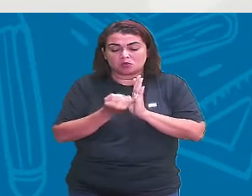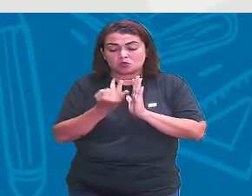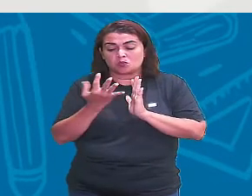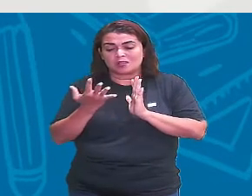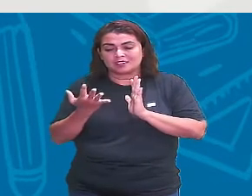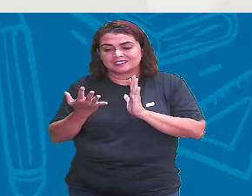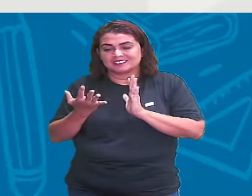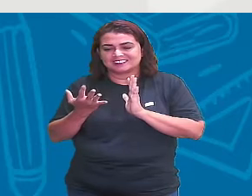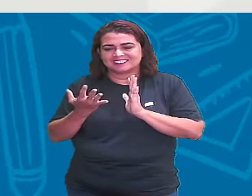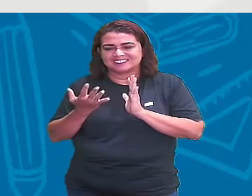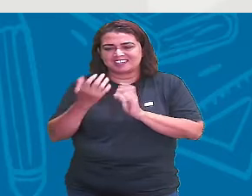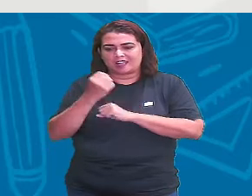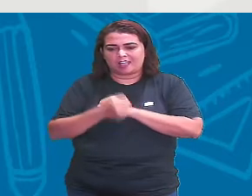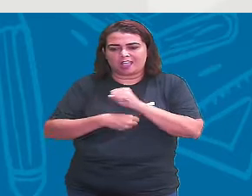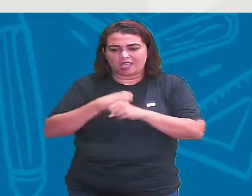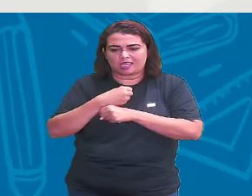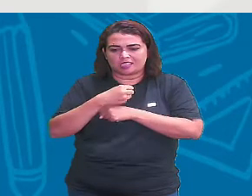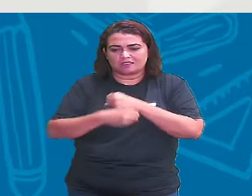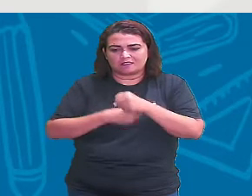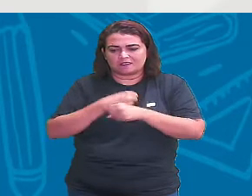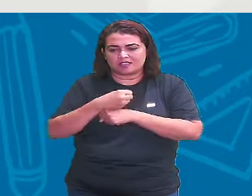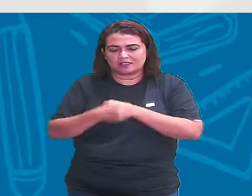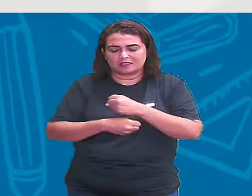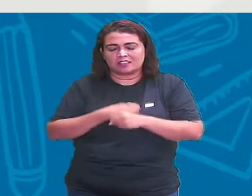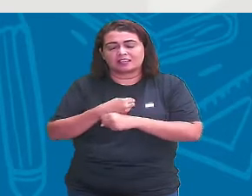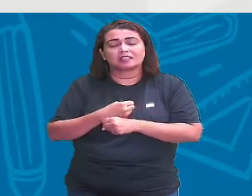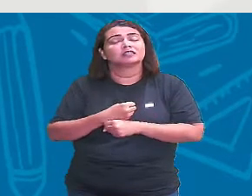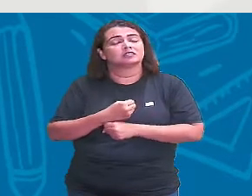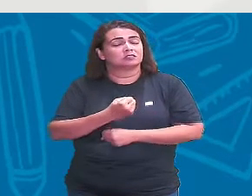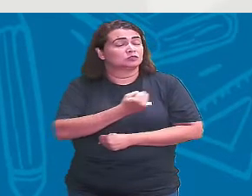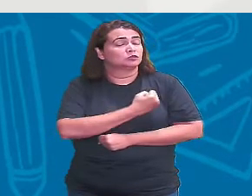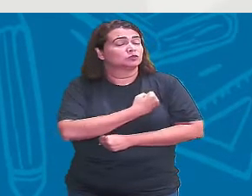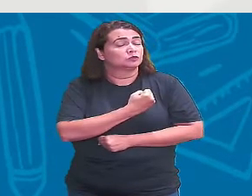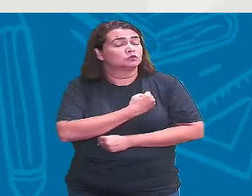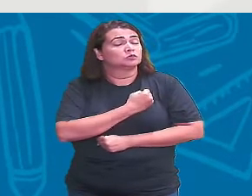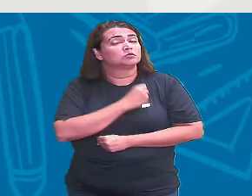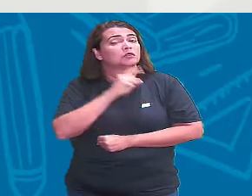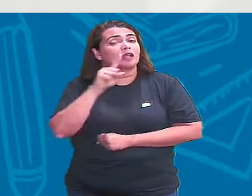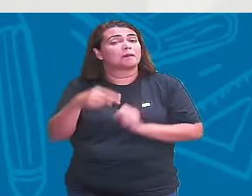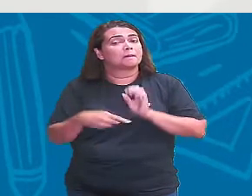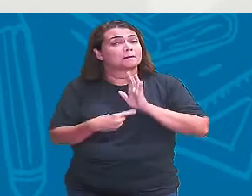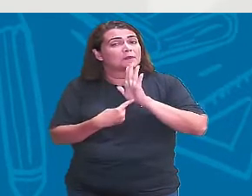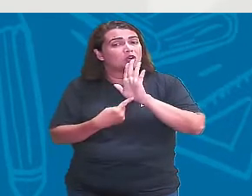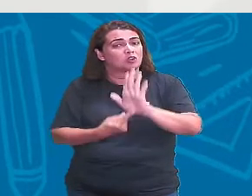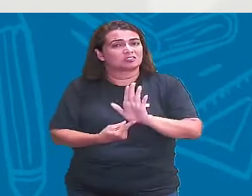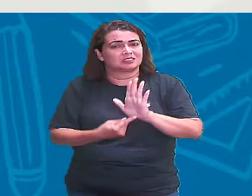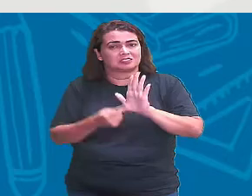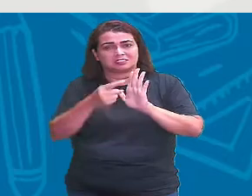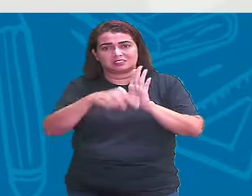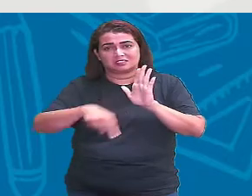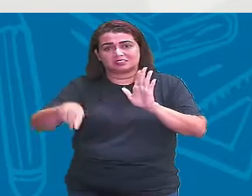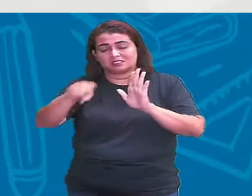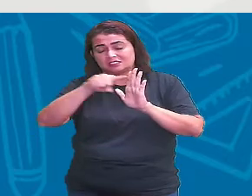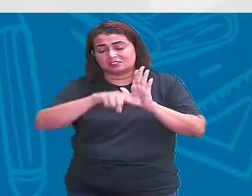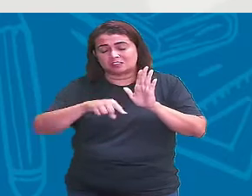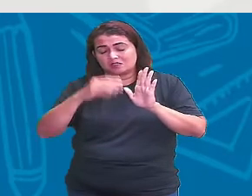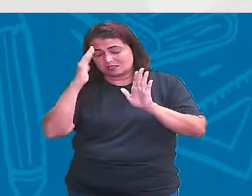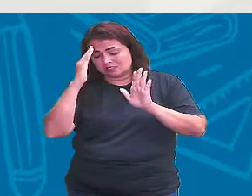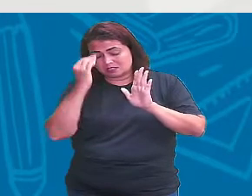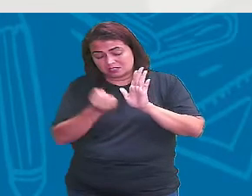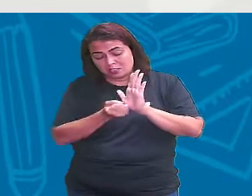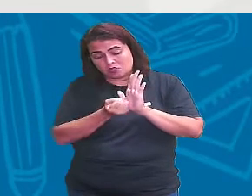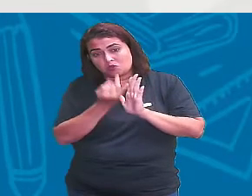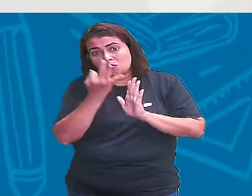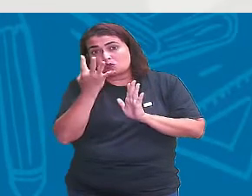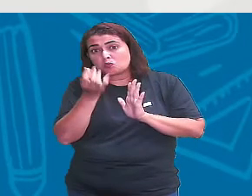mim. Então, uma das principais funções dos números é indicar a quantidade. Indicar a